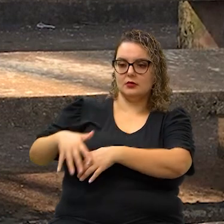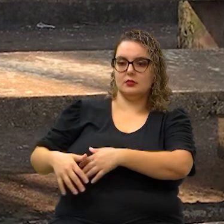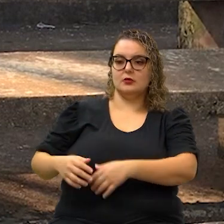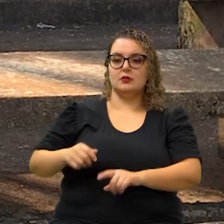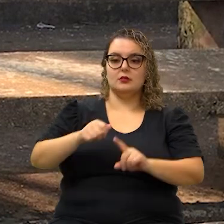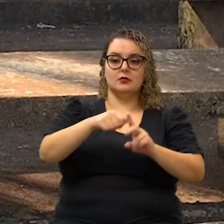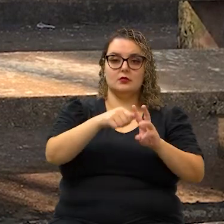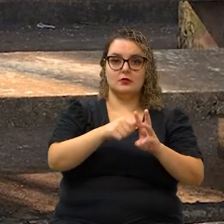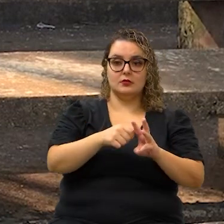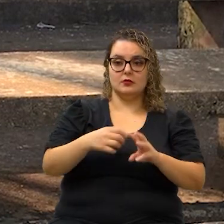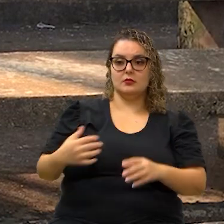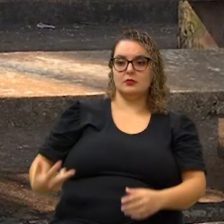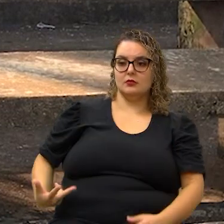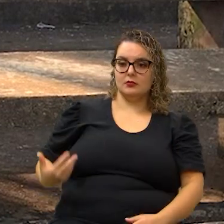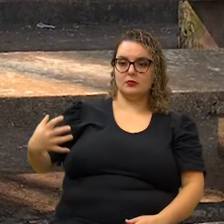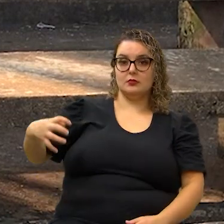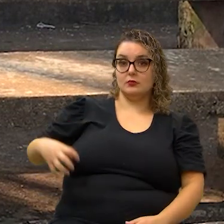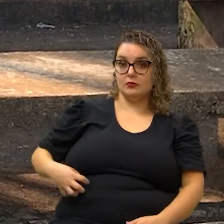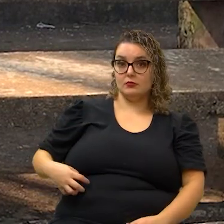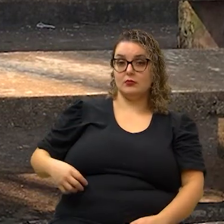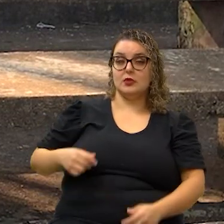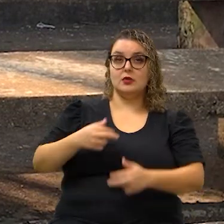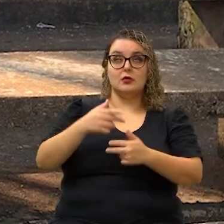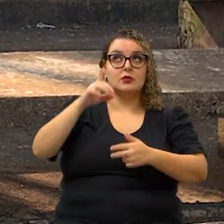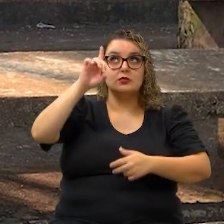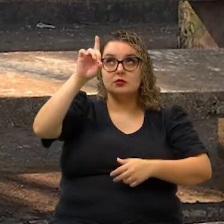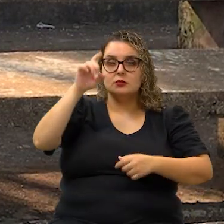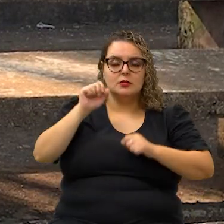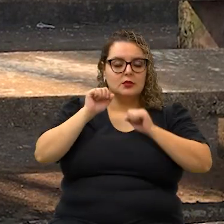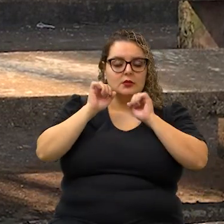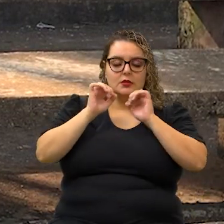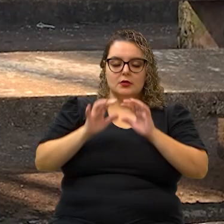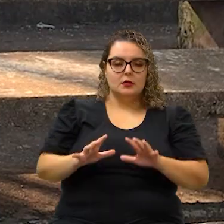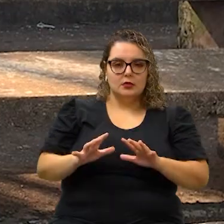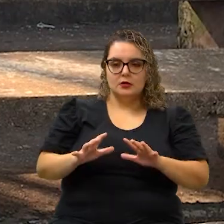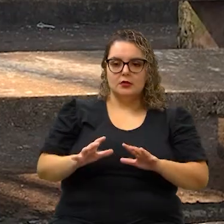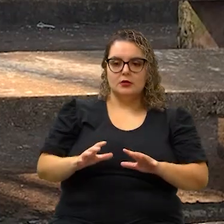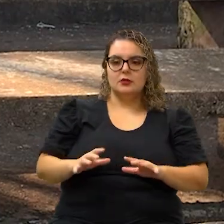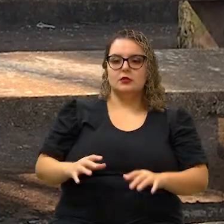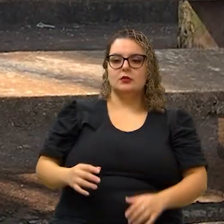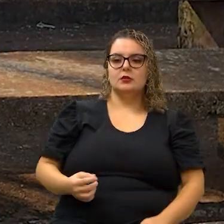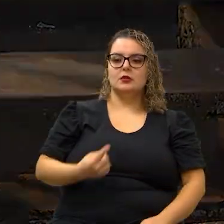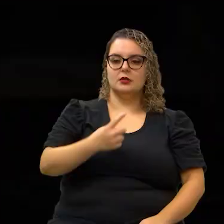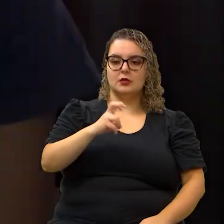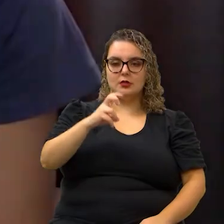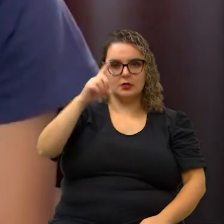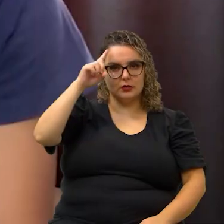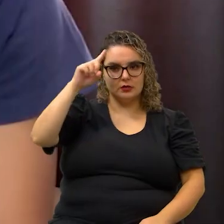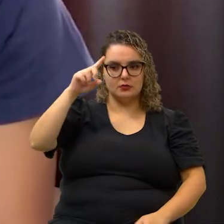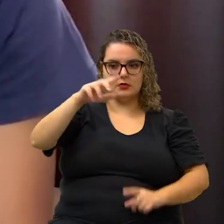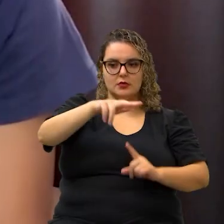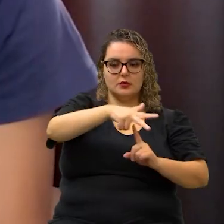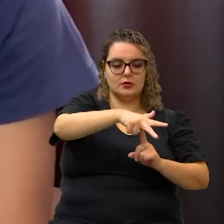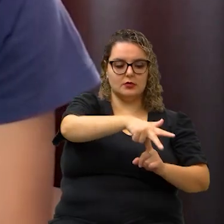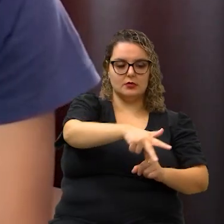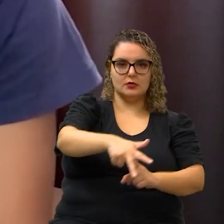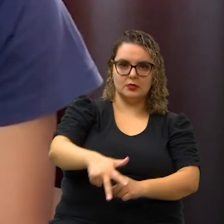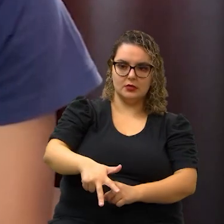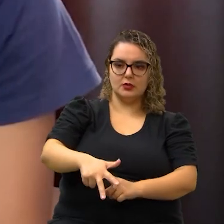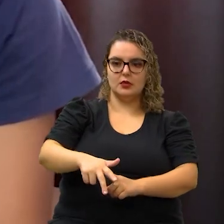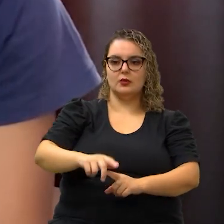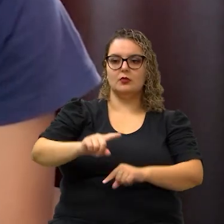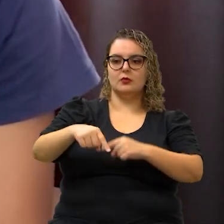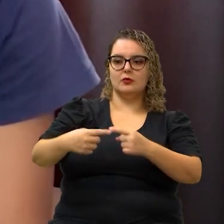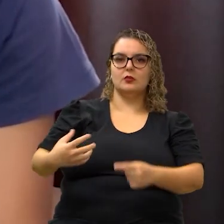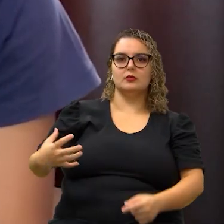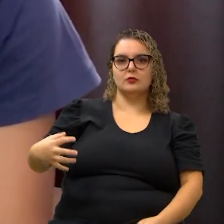aconteceu, que apareceu o órgão em 15 minutos, de helicóptero, que não é algo comum acontecer. Precisou abrir 3 vezes, porque eu